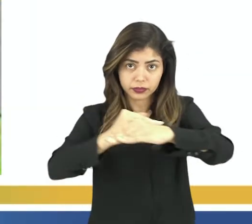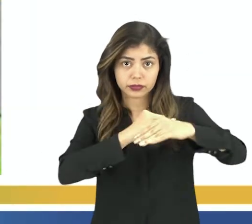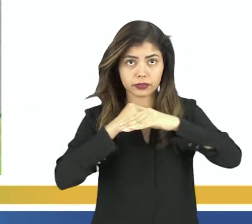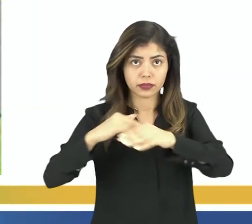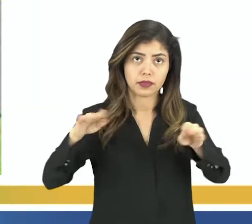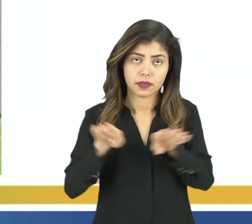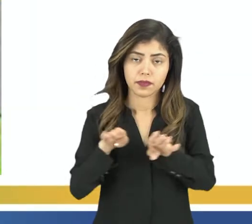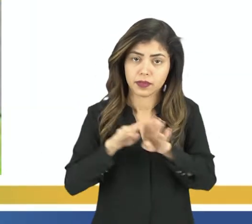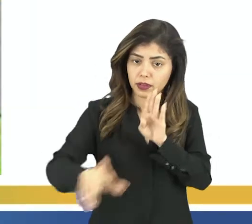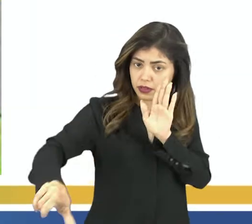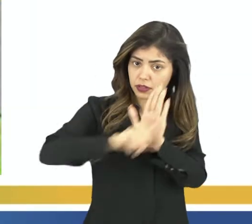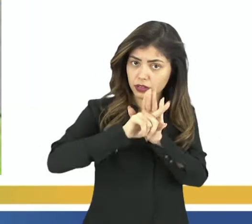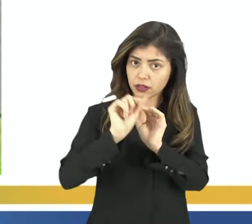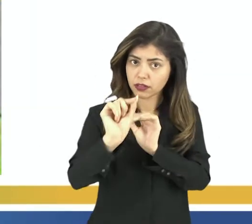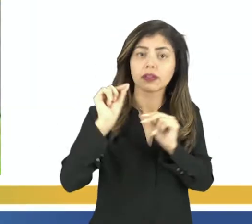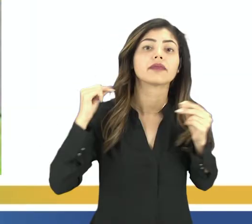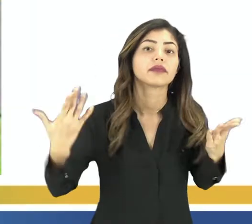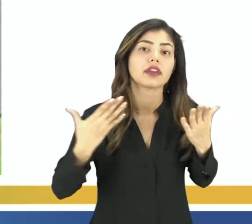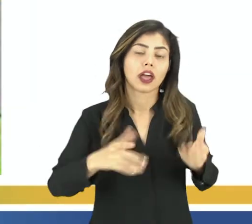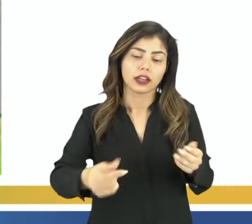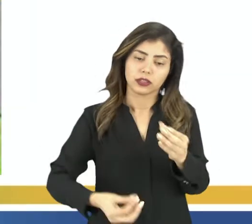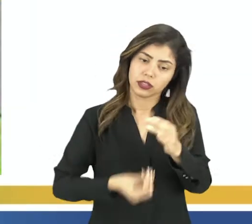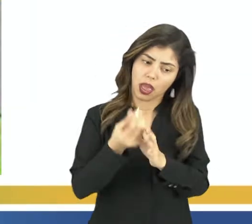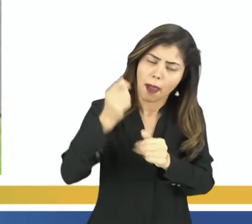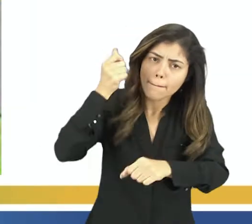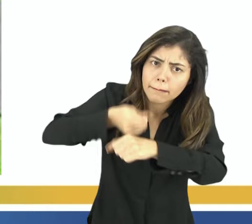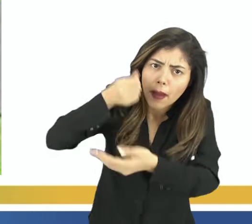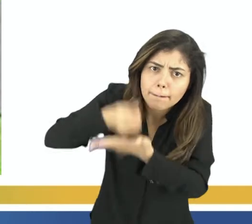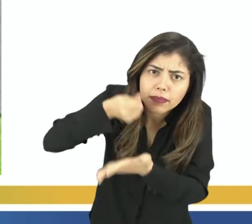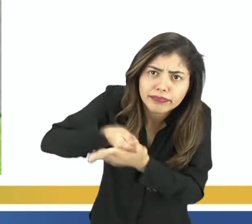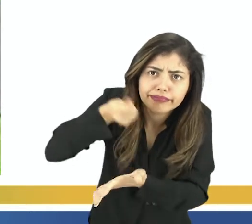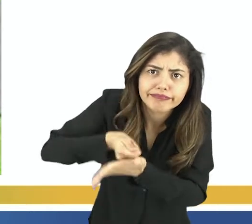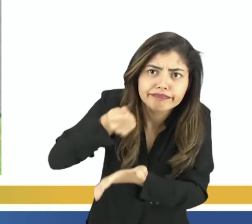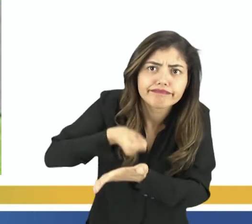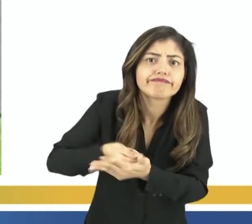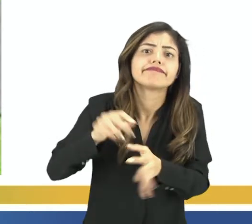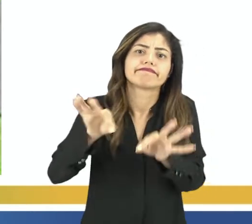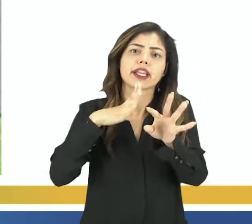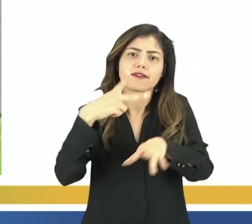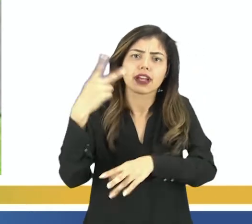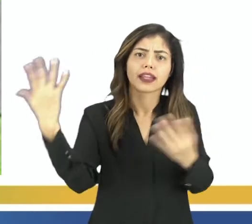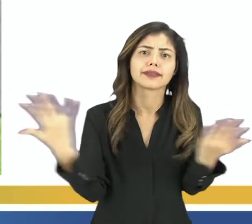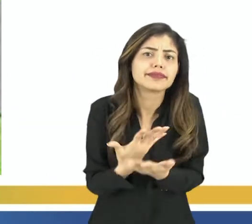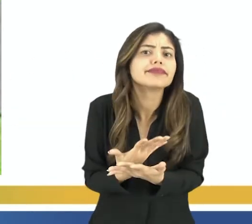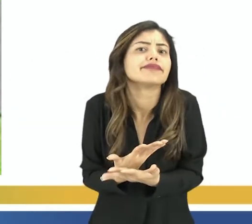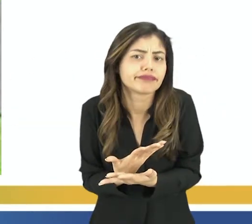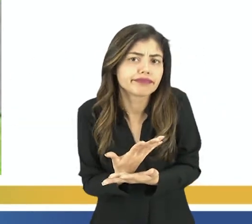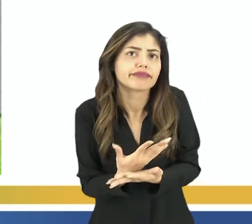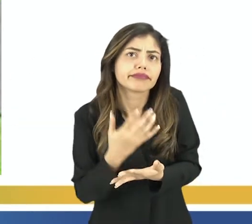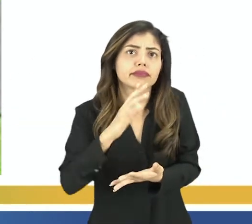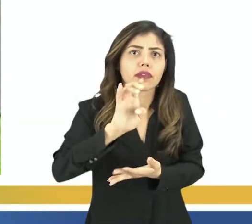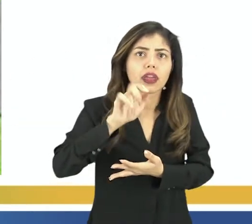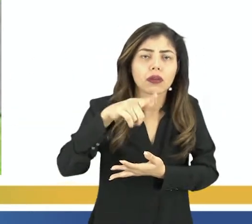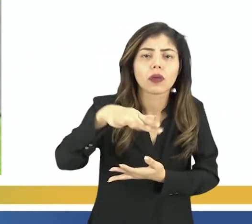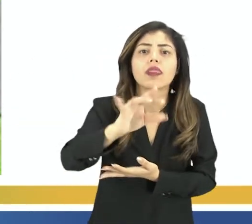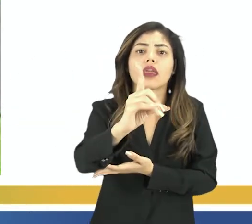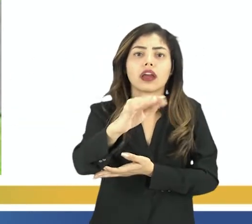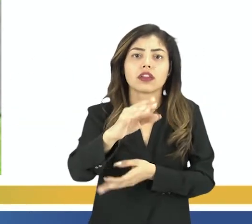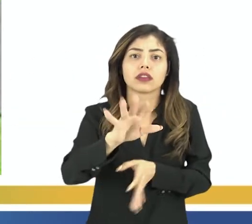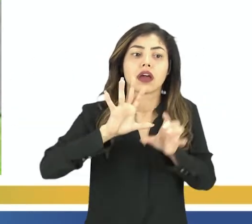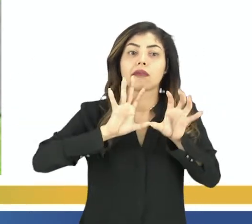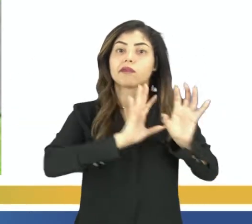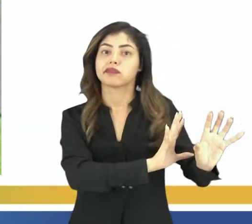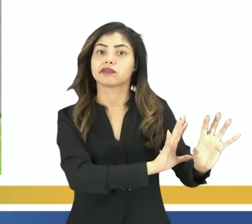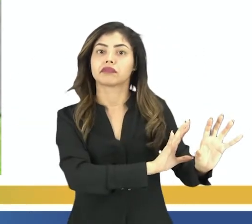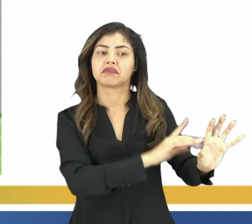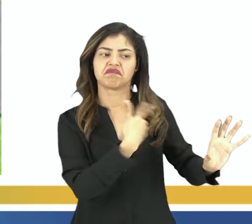perante a lei é aquilo que mais se exige, é aquilo que mais se fala. A equidade muitas vezes fica de